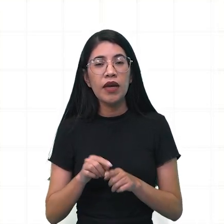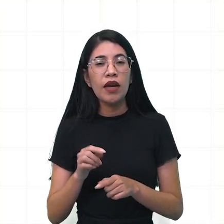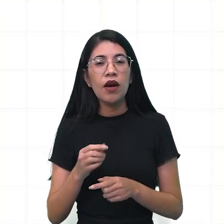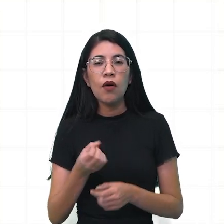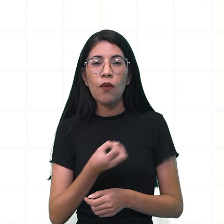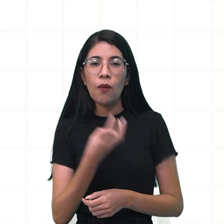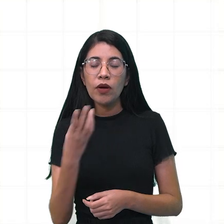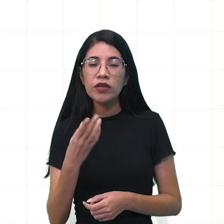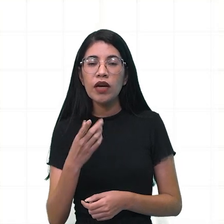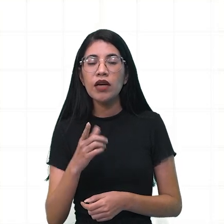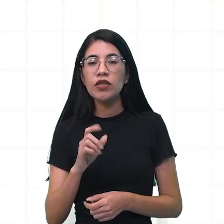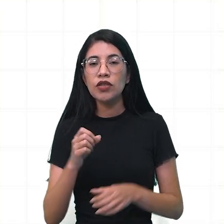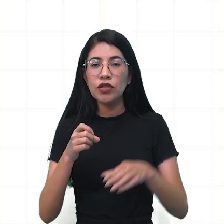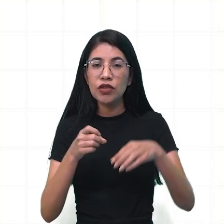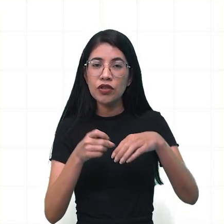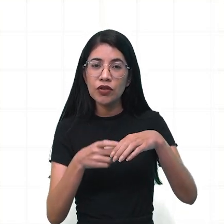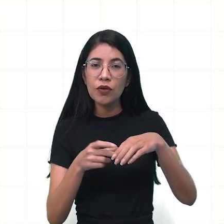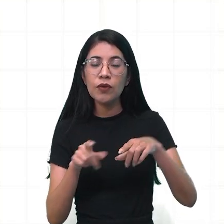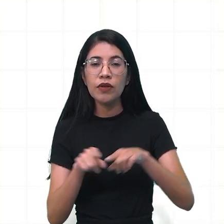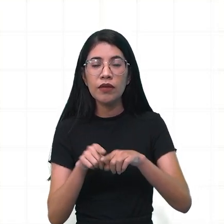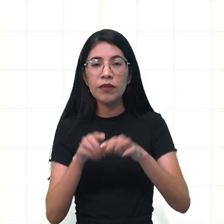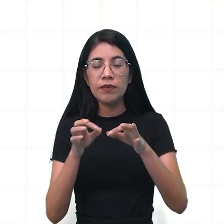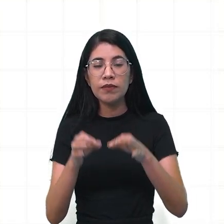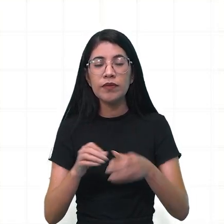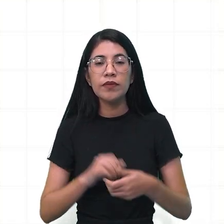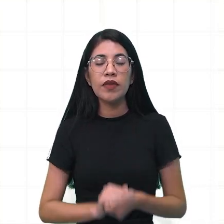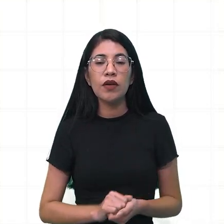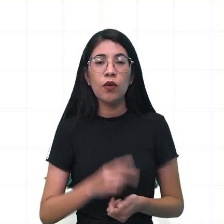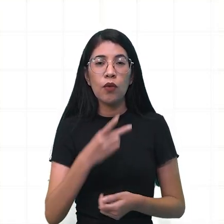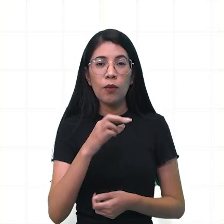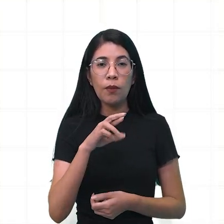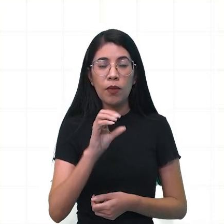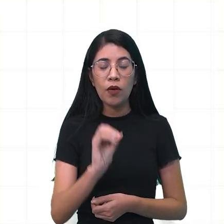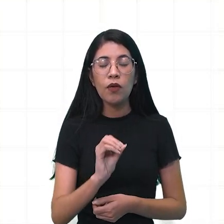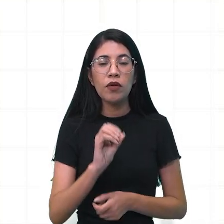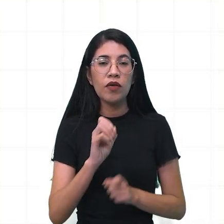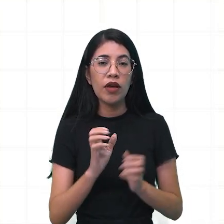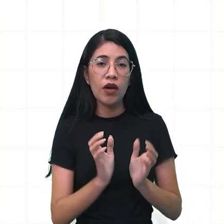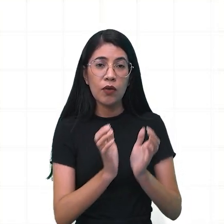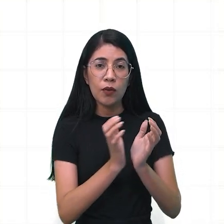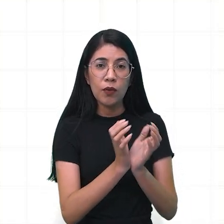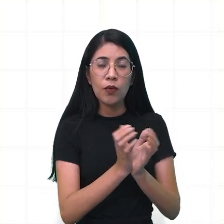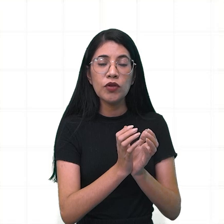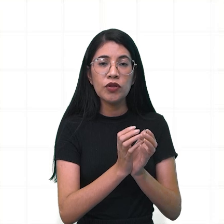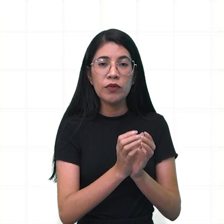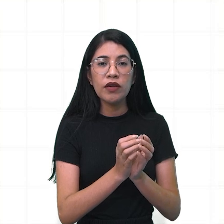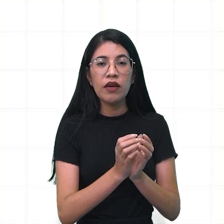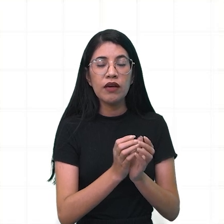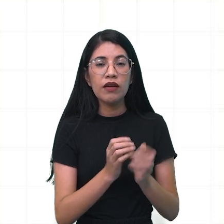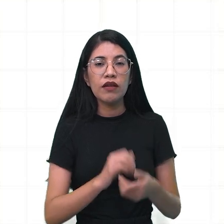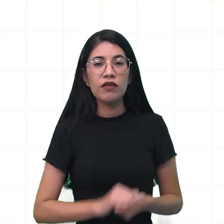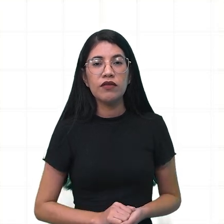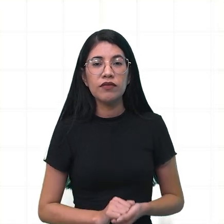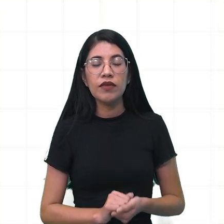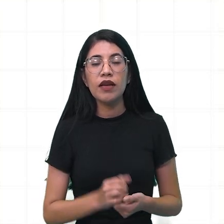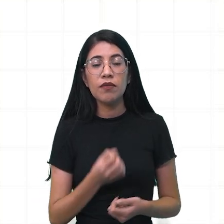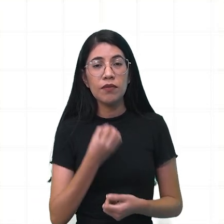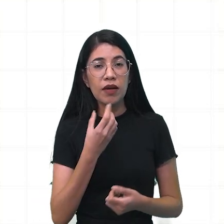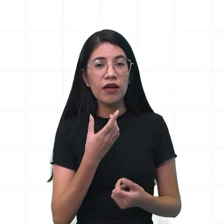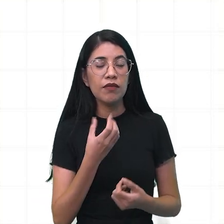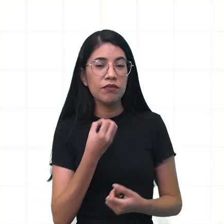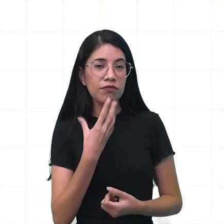gols pro são os gols que o time faz a seu favor tudo